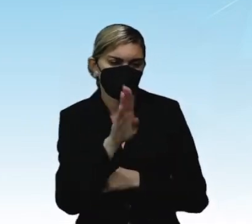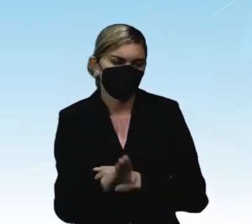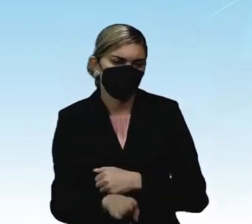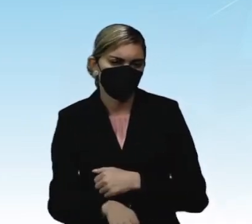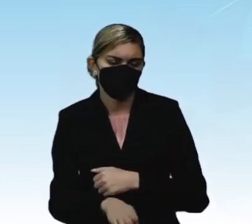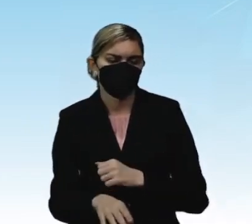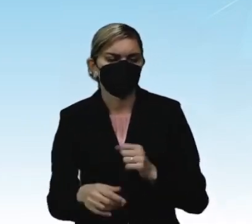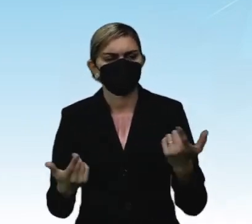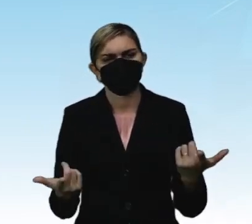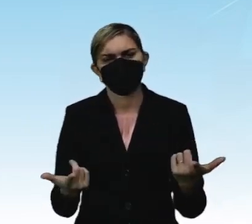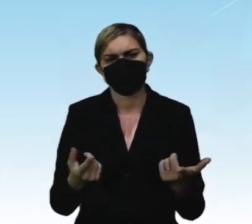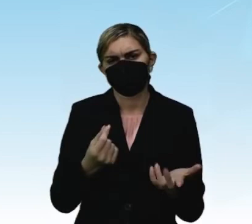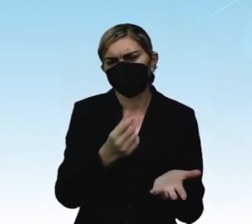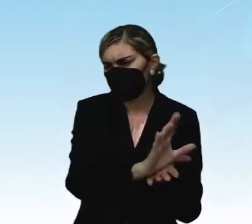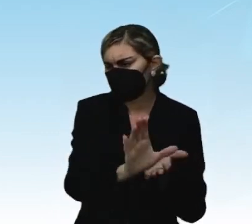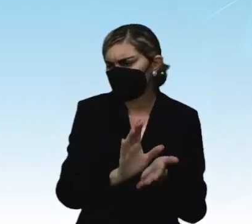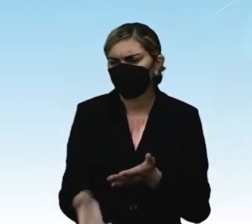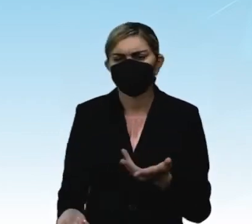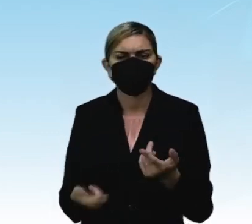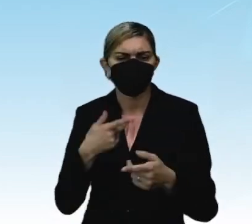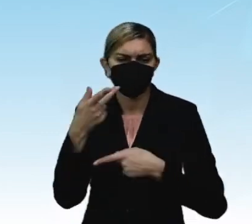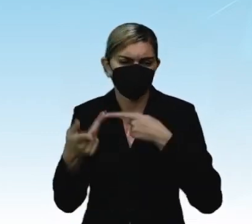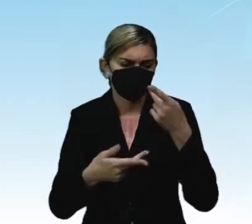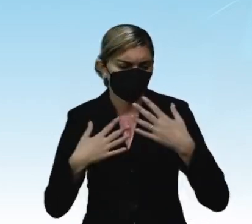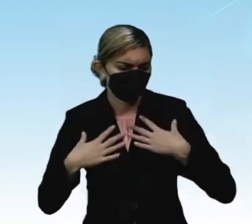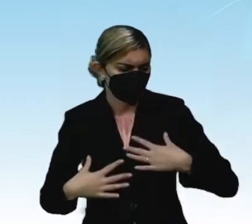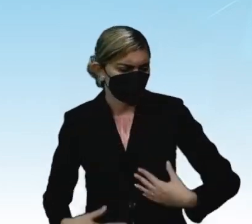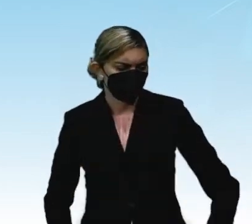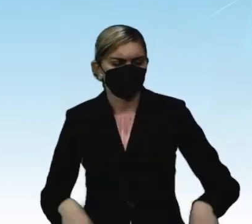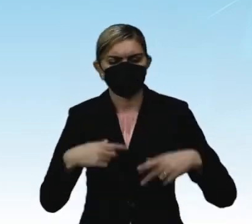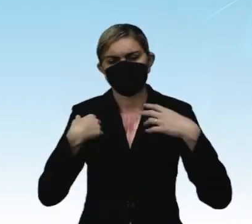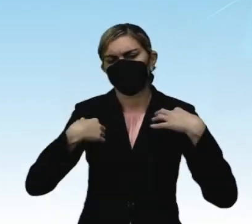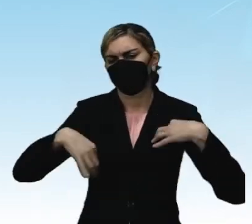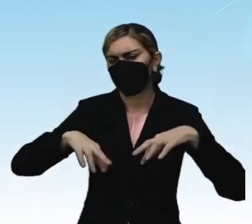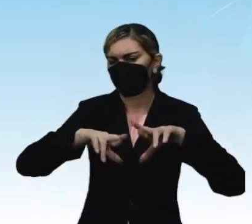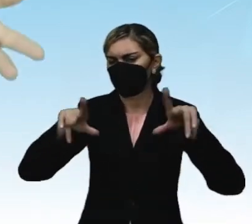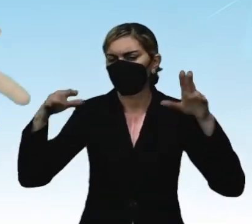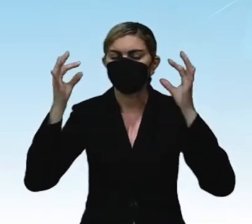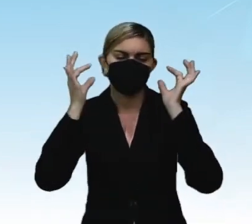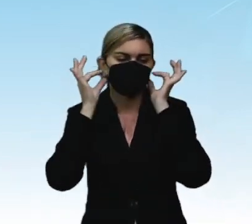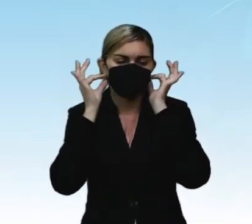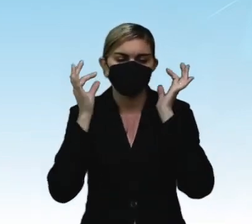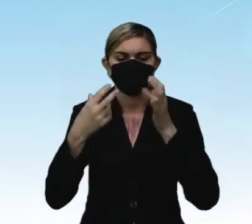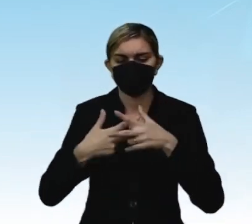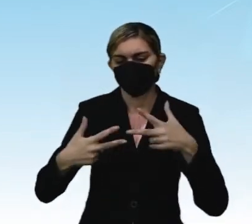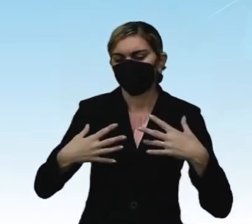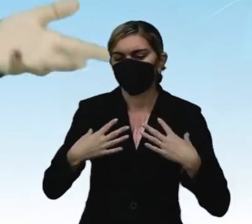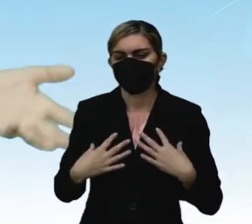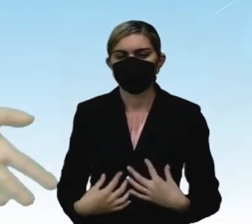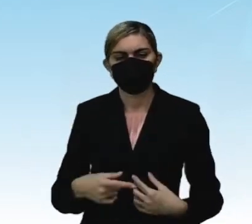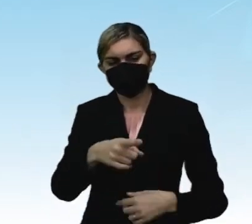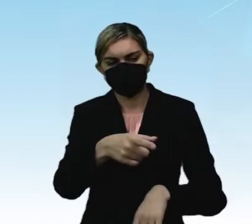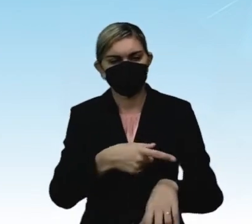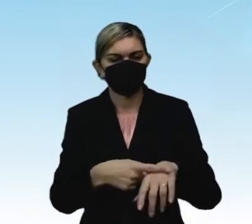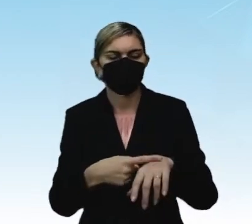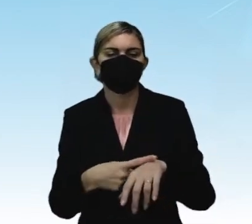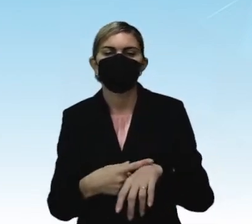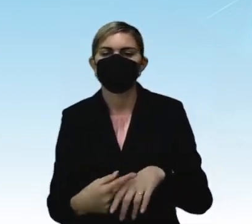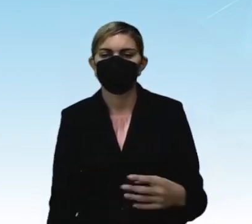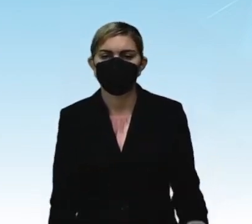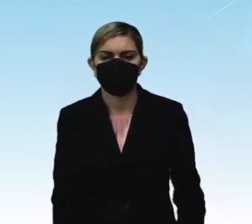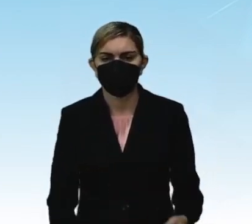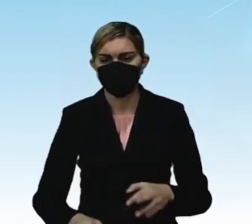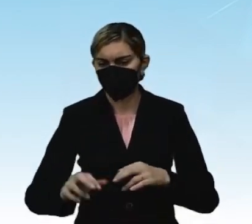tem vestimenta, a gente fala, a gente tem adorno diferenciado de vocês, que andam praticamente nu. Vocês